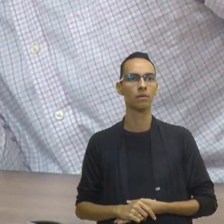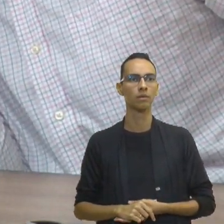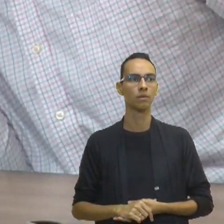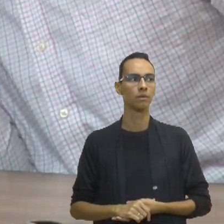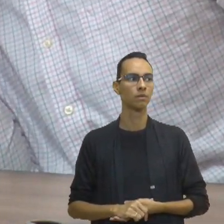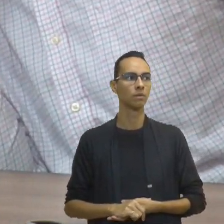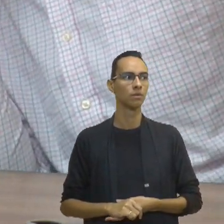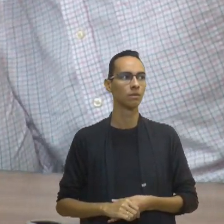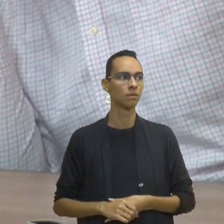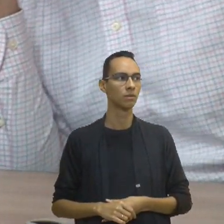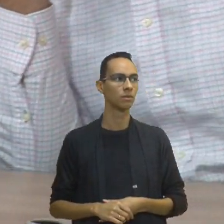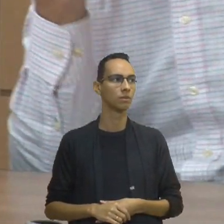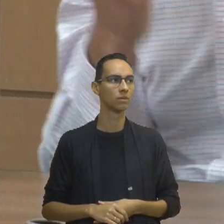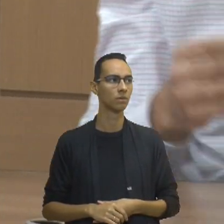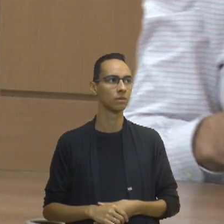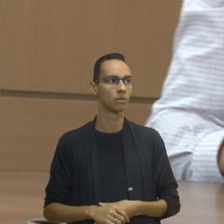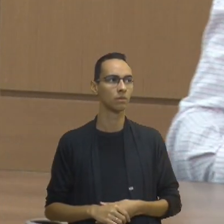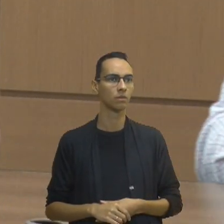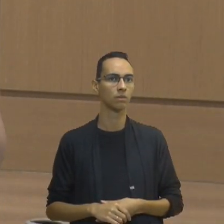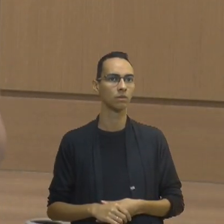Andréia.